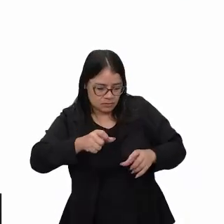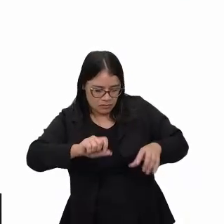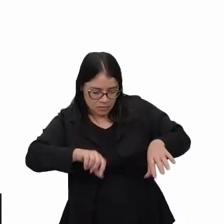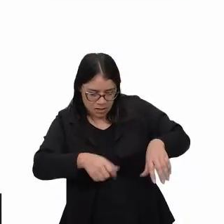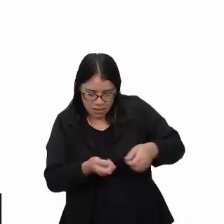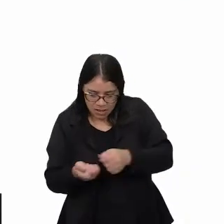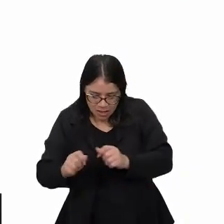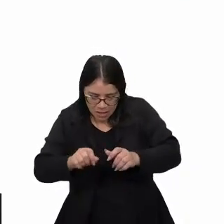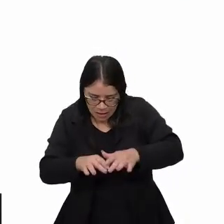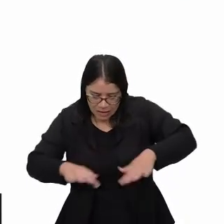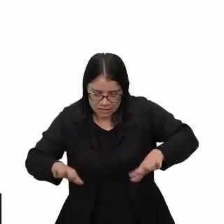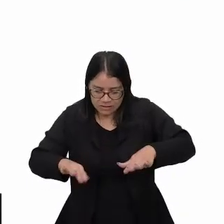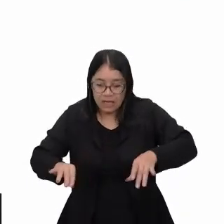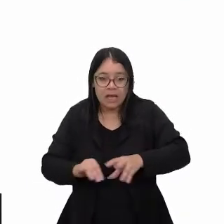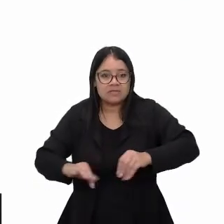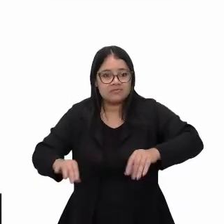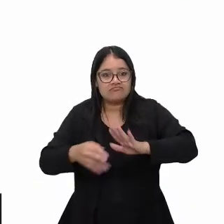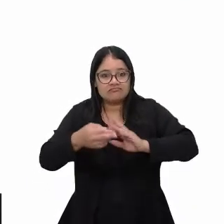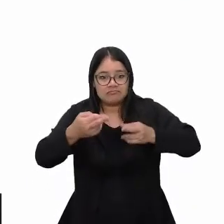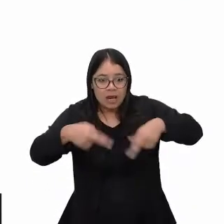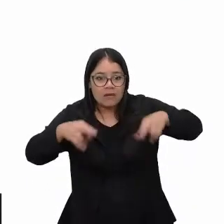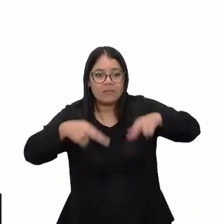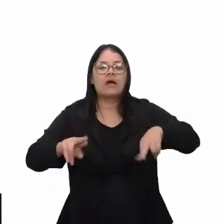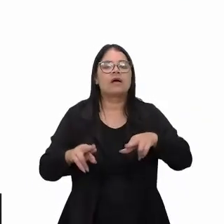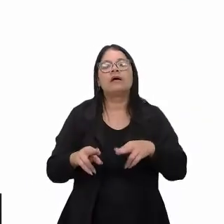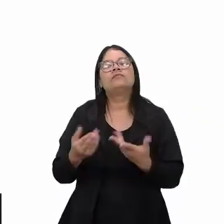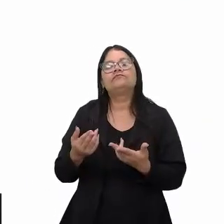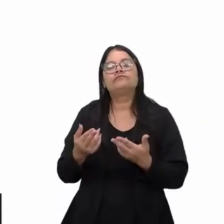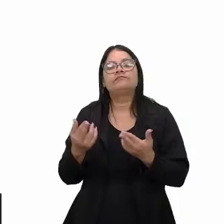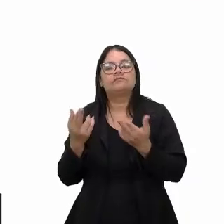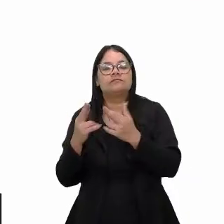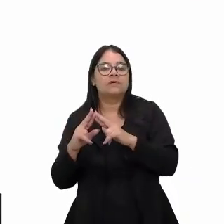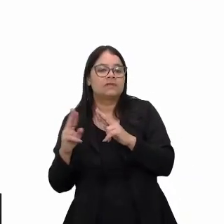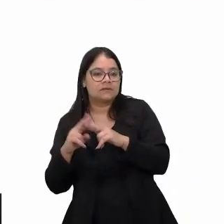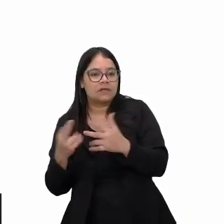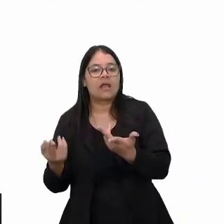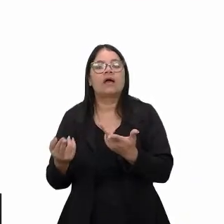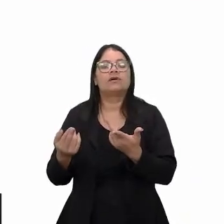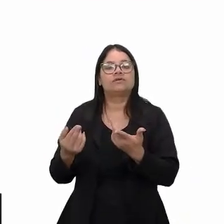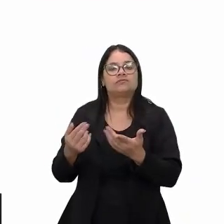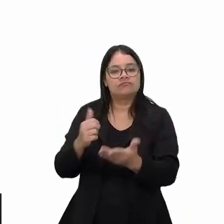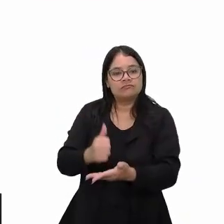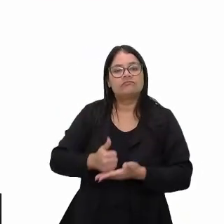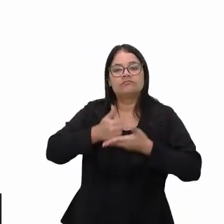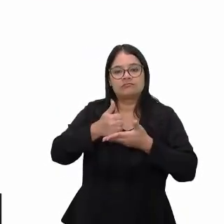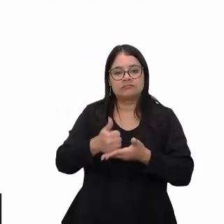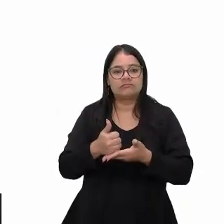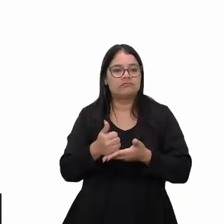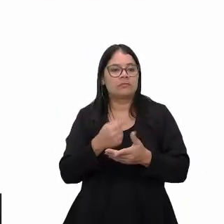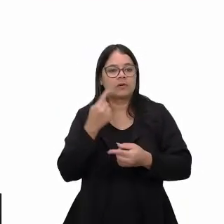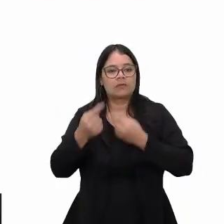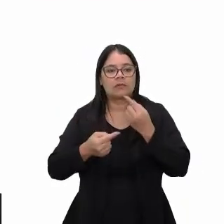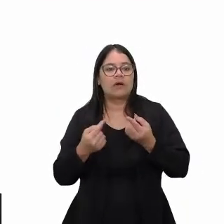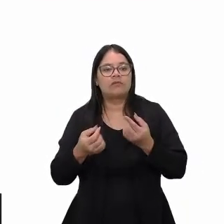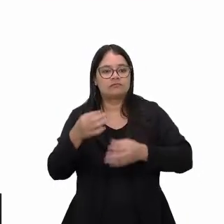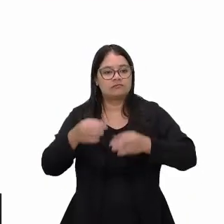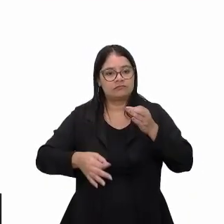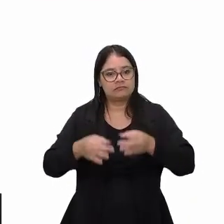uma proposta de conscientização e sustentabilidade. Então, qual que foi a questão, a justificativa aqui? com